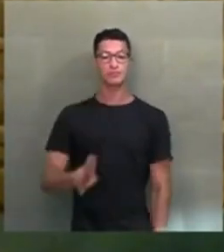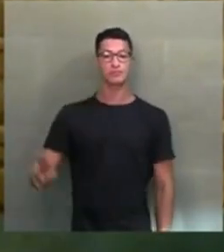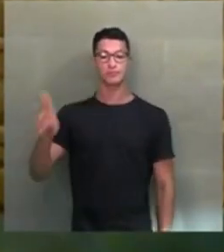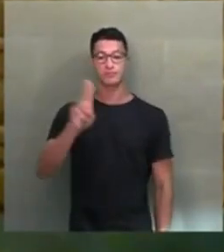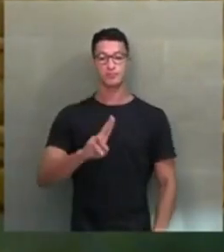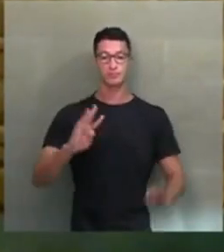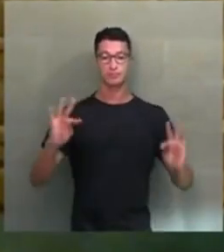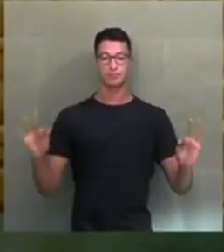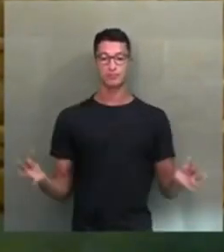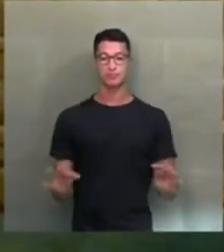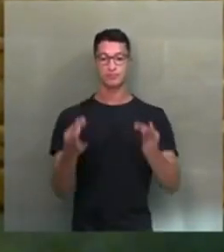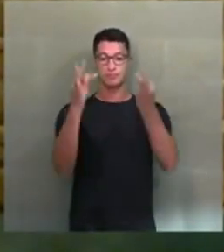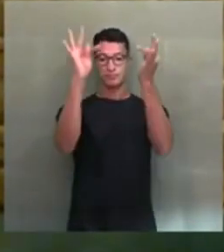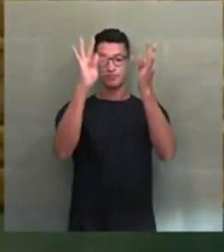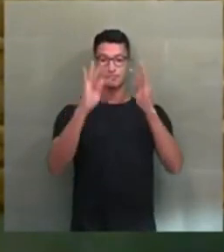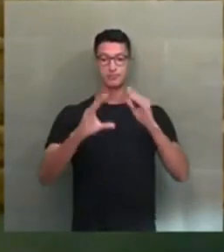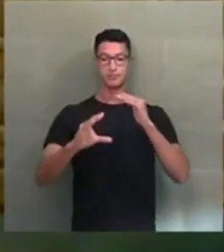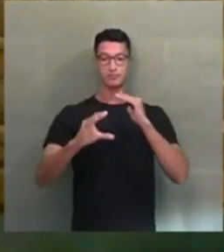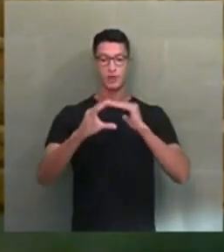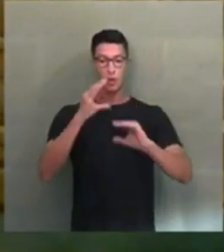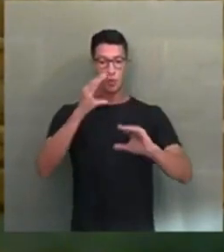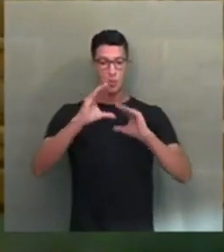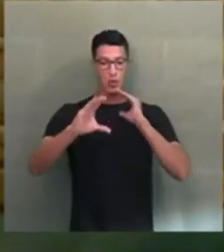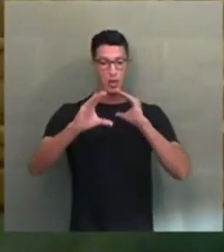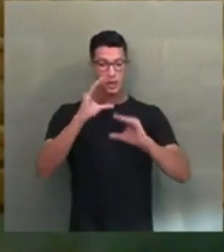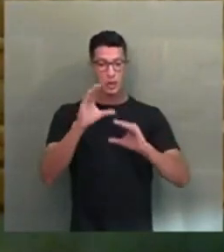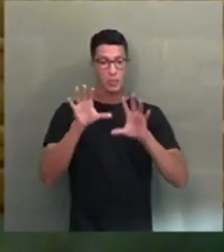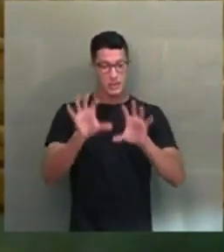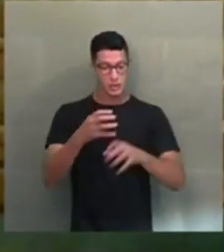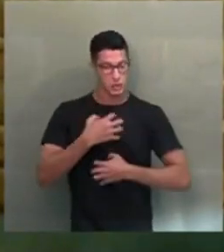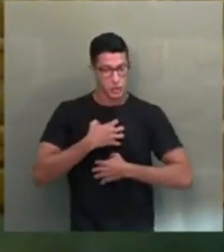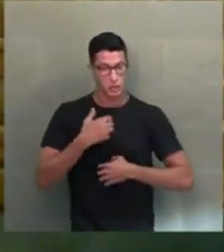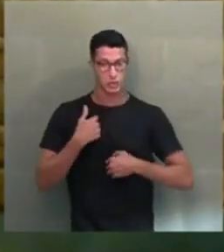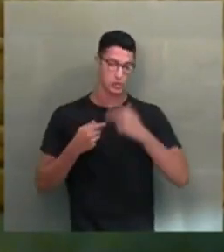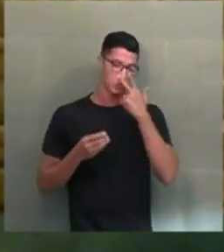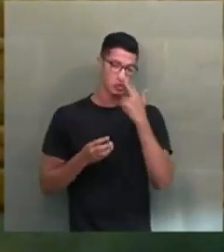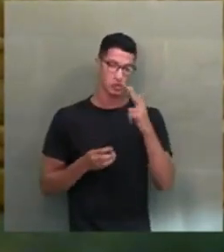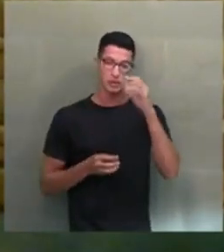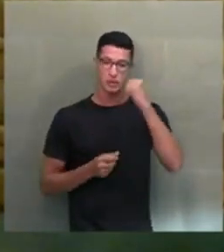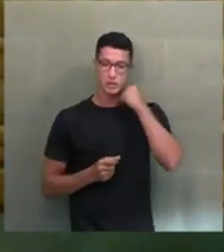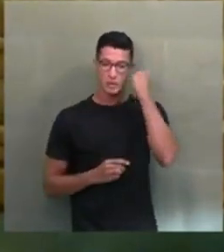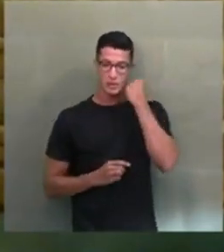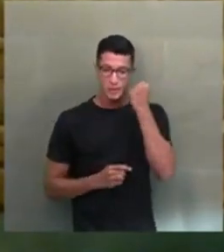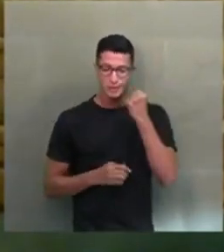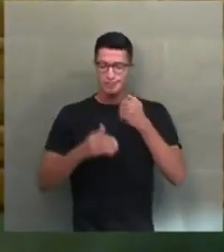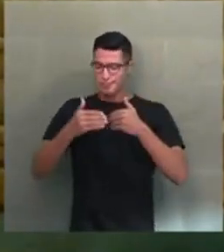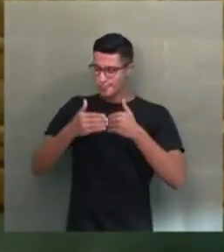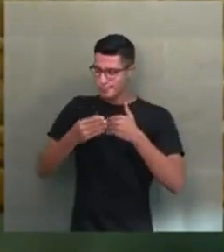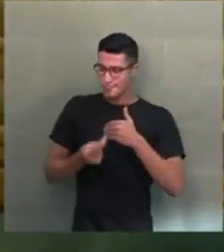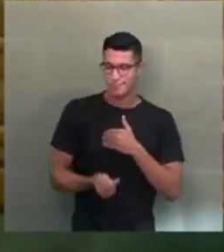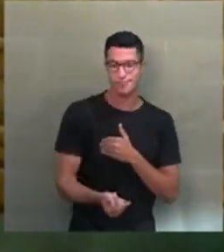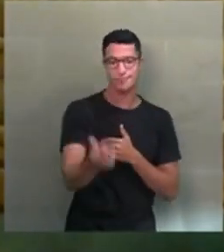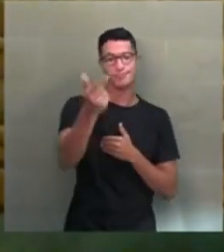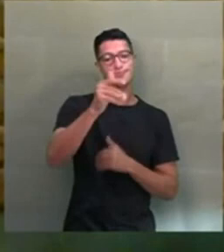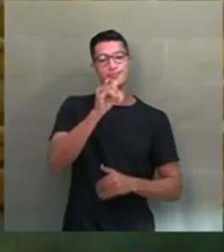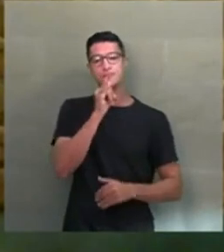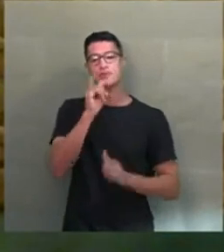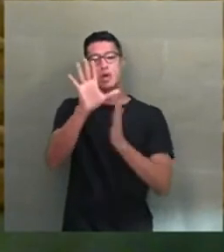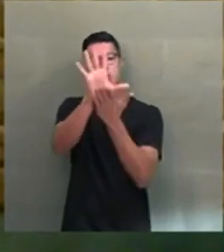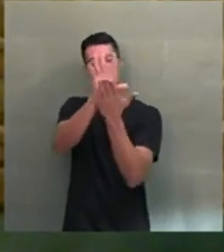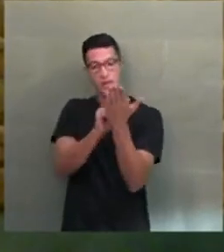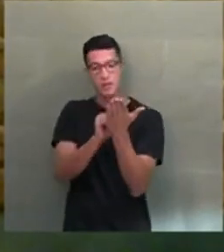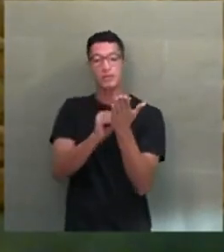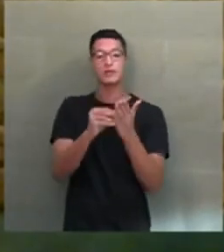as tecnologias de comunicação. E nesse sentido, eu acho que o Senado é precursor, exemplo